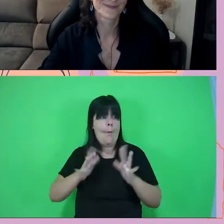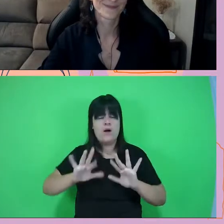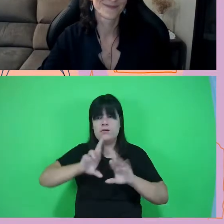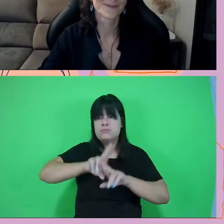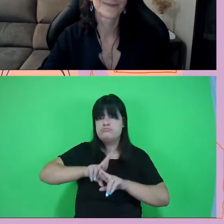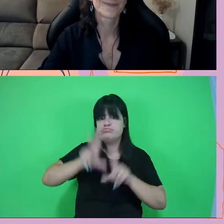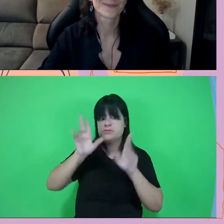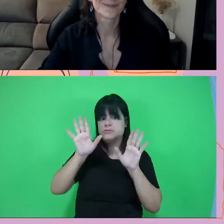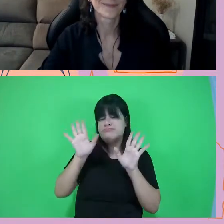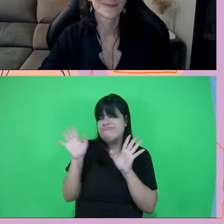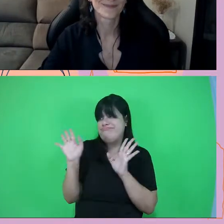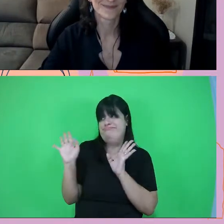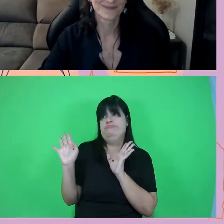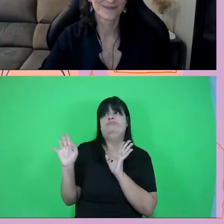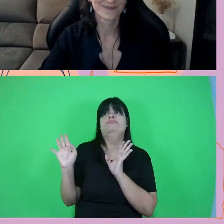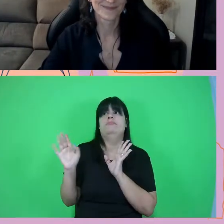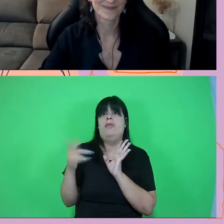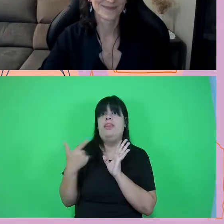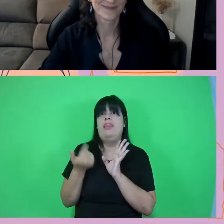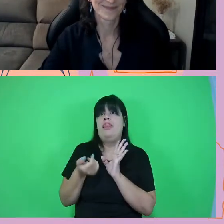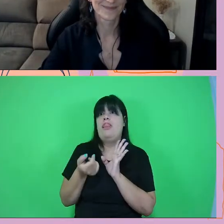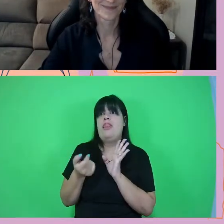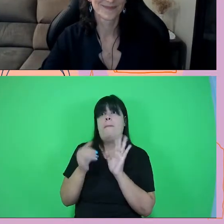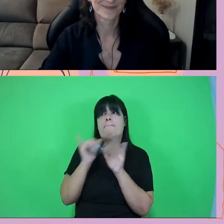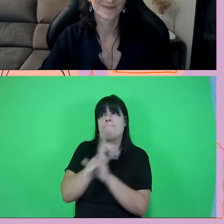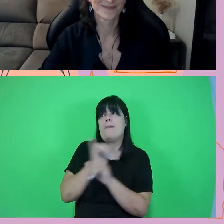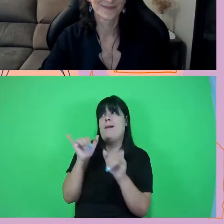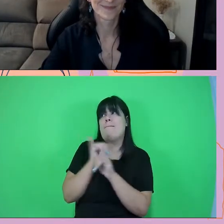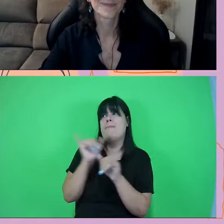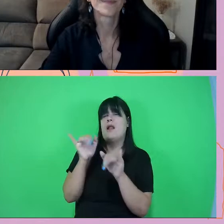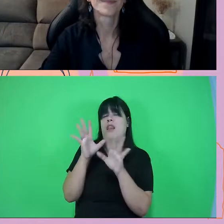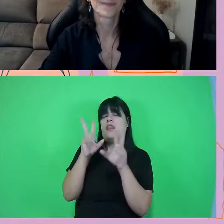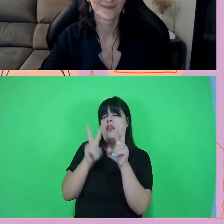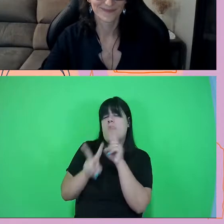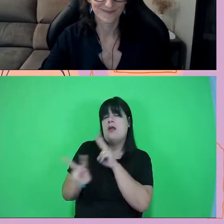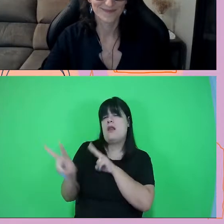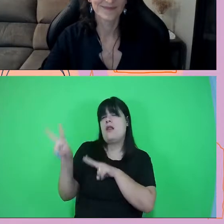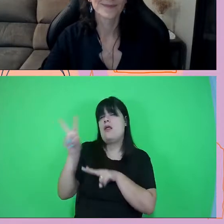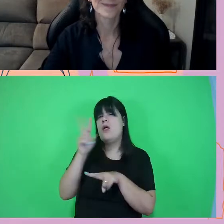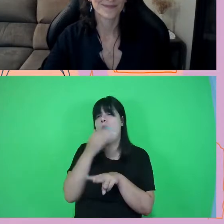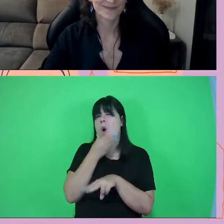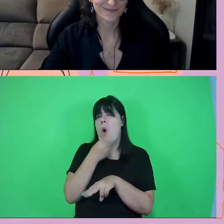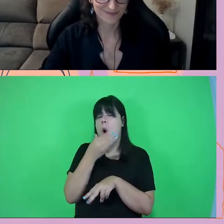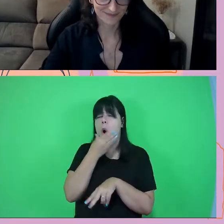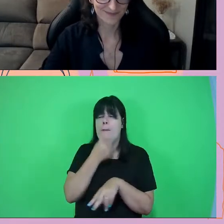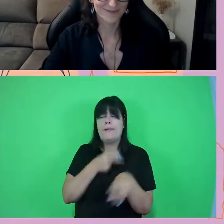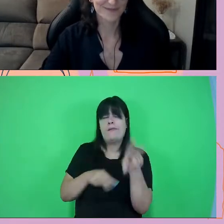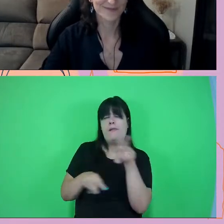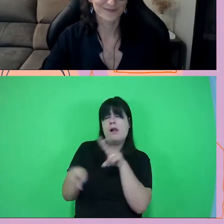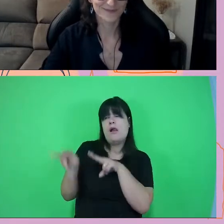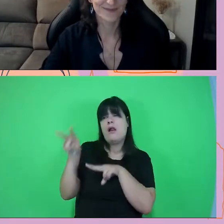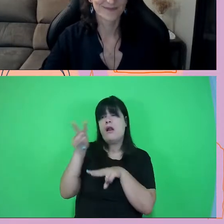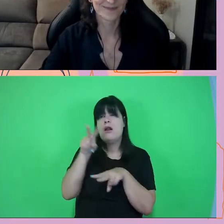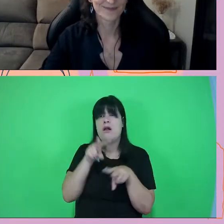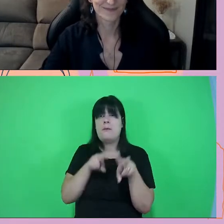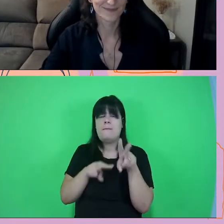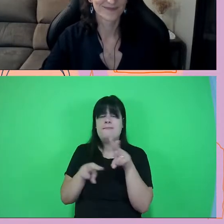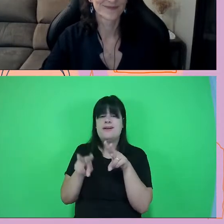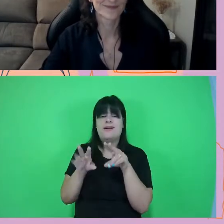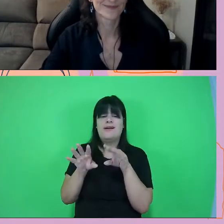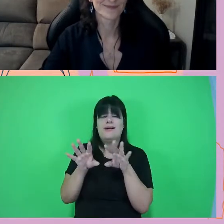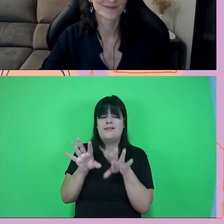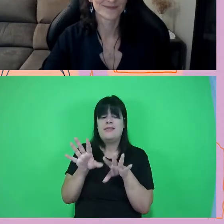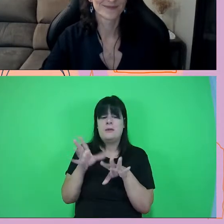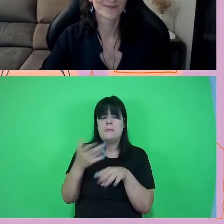Que é isso, né? É uma propaganda feita com um olhar masculino, para o público masculino, que desconsidera a gente até